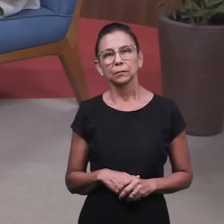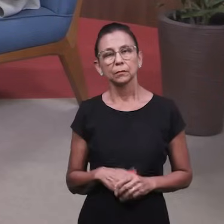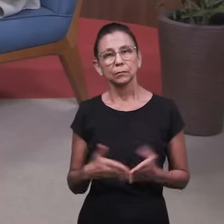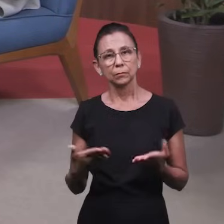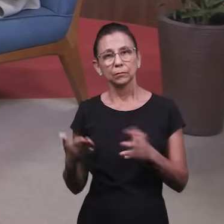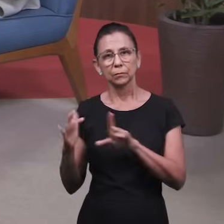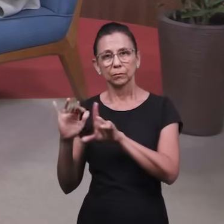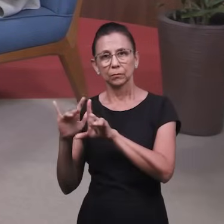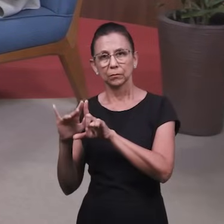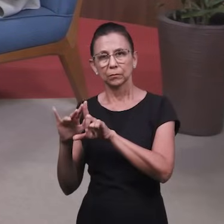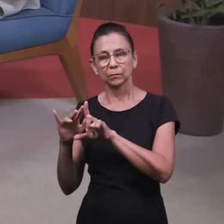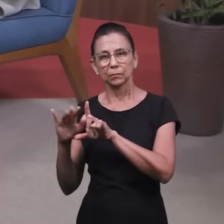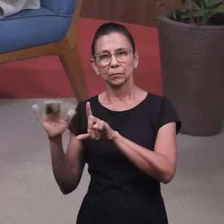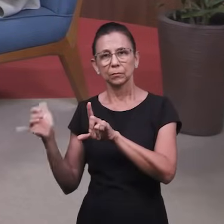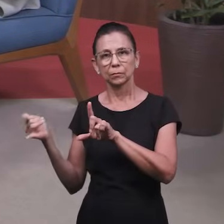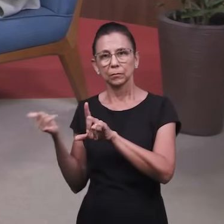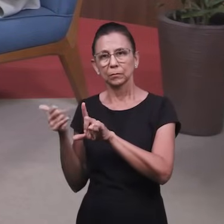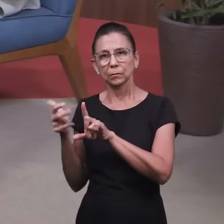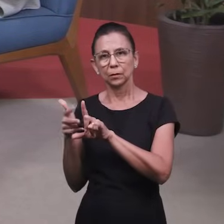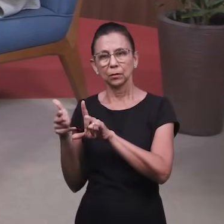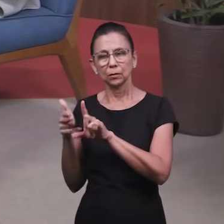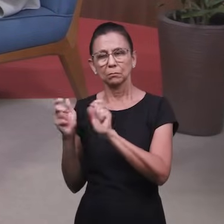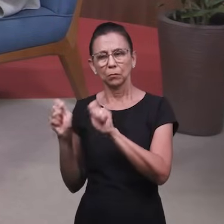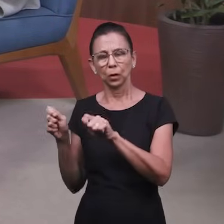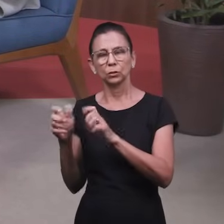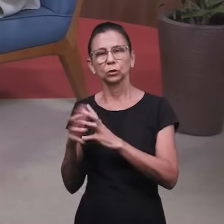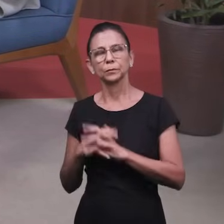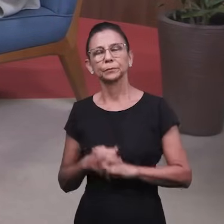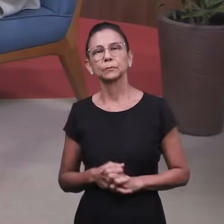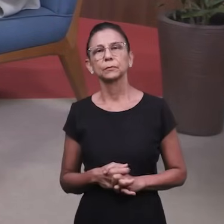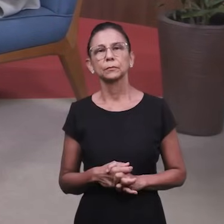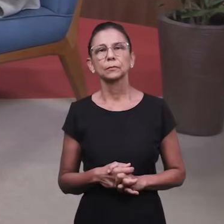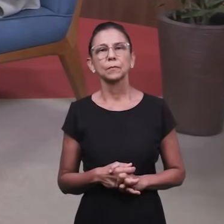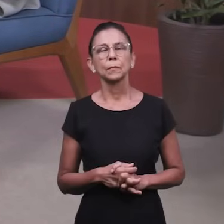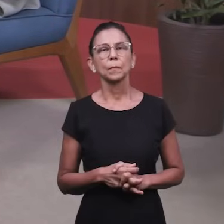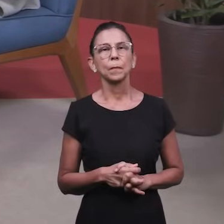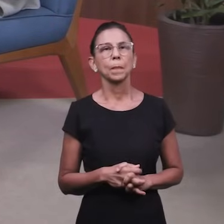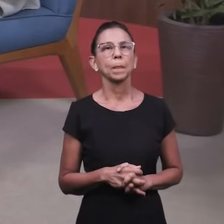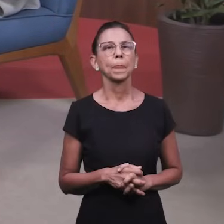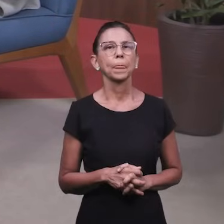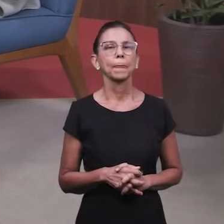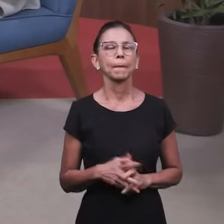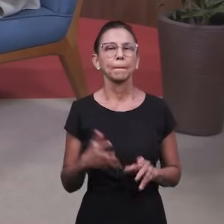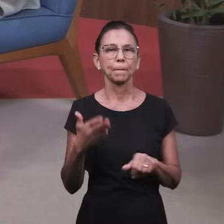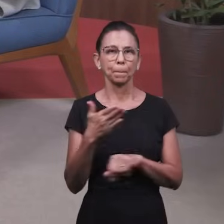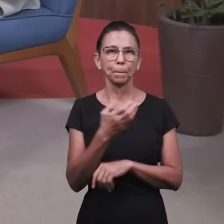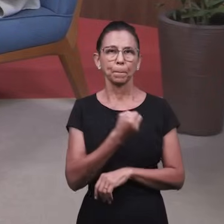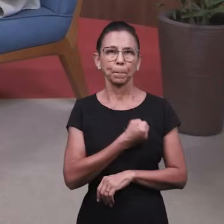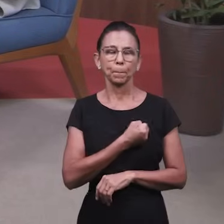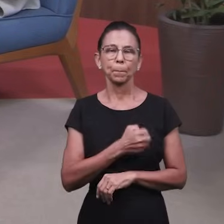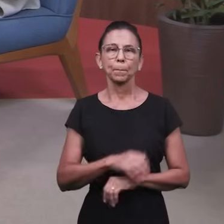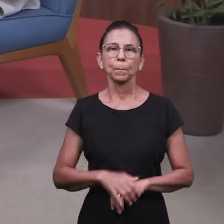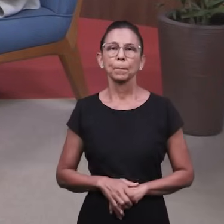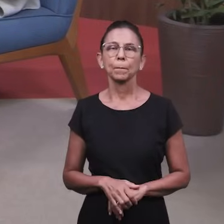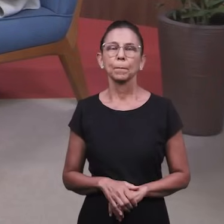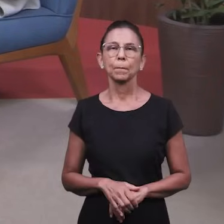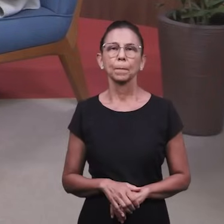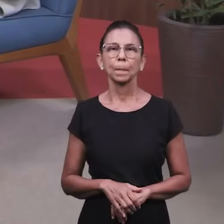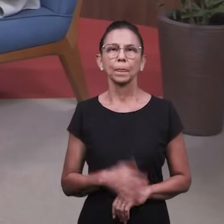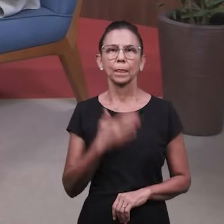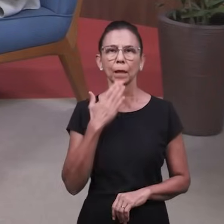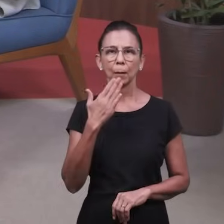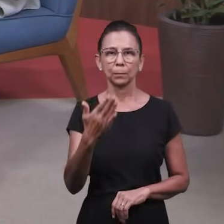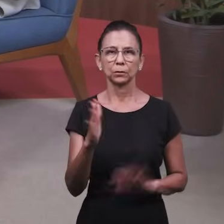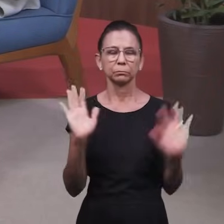QR Code que está aparecendo aí ao lado do número. Seu aparelho já vai ser redirecionado para esta ligação. E uma coisa, tá? Nós não vamos